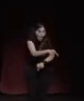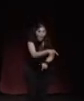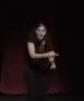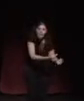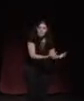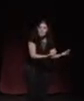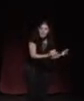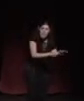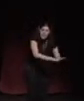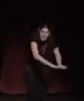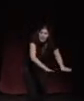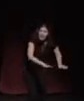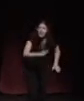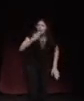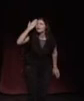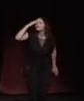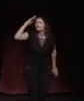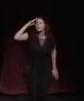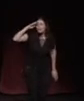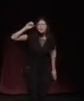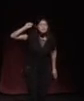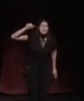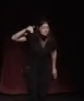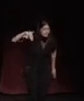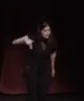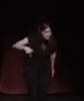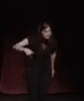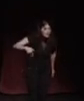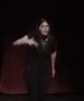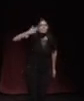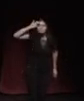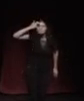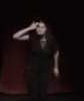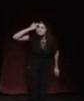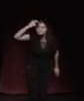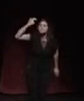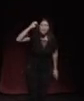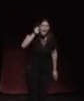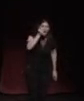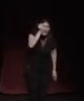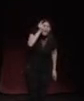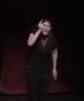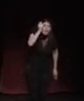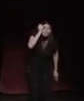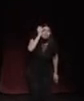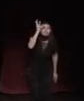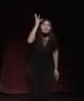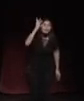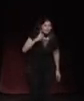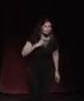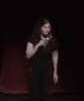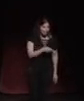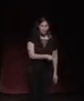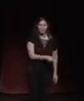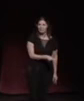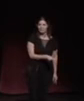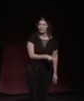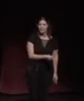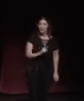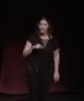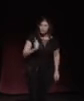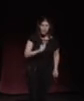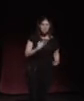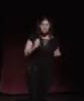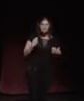o trabalho que nós temos e devemos ser muito criativos e quebrar esses espaços que trabalhamos para ver de que forma